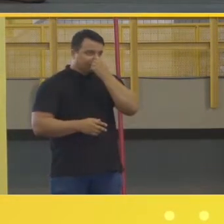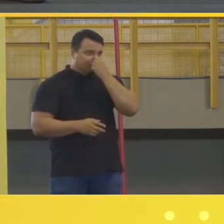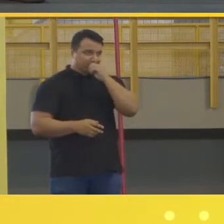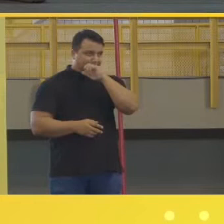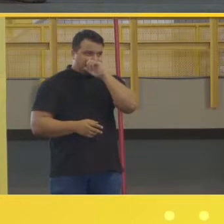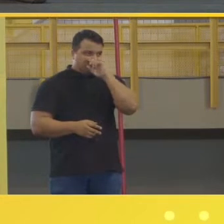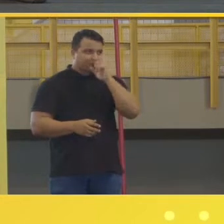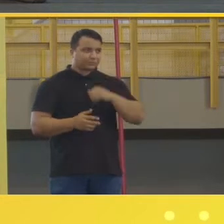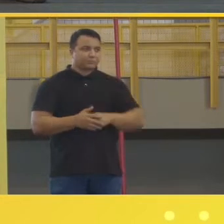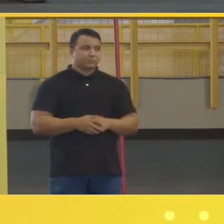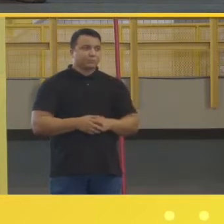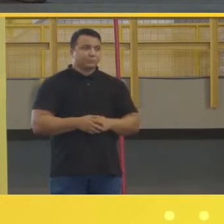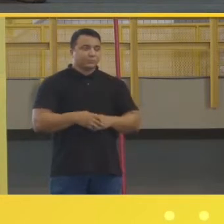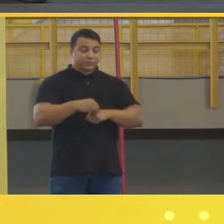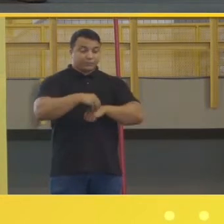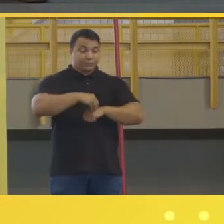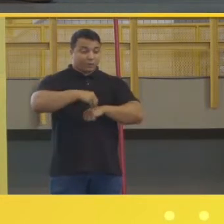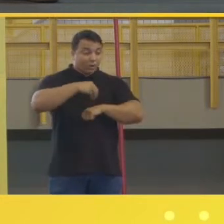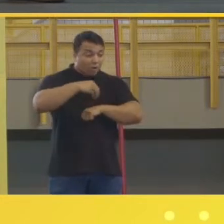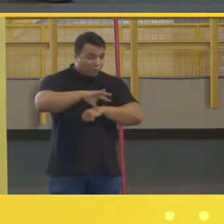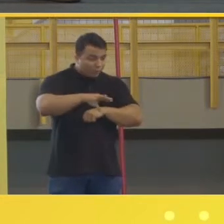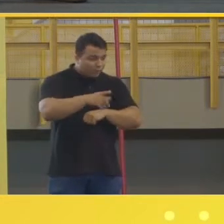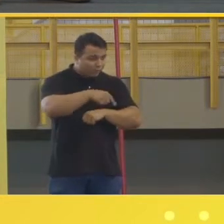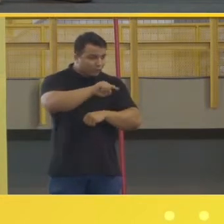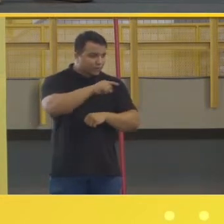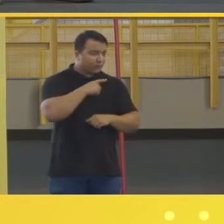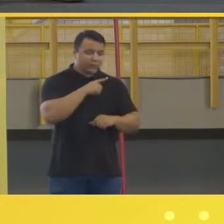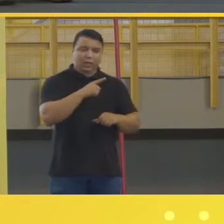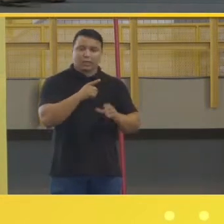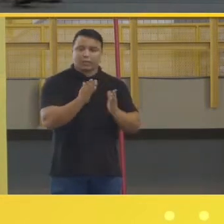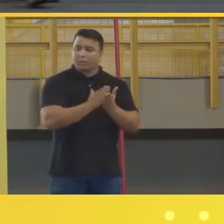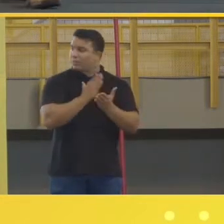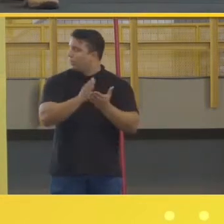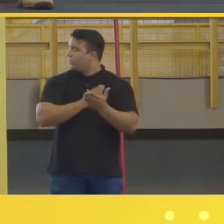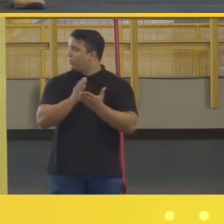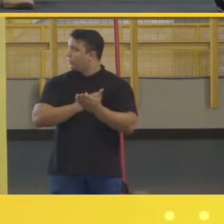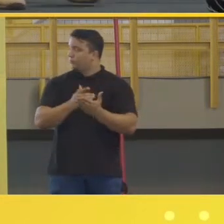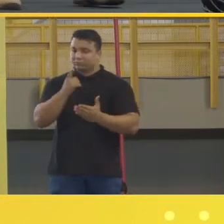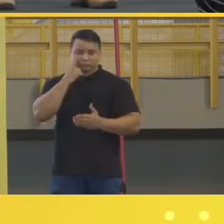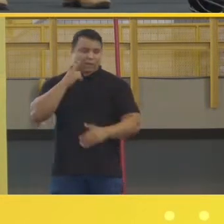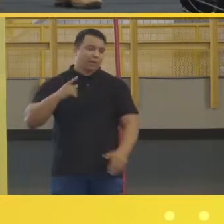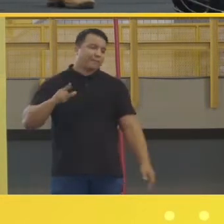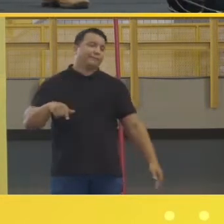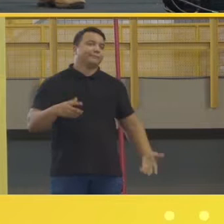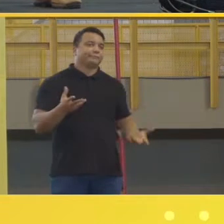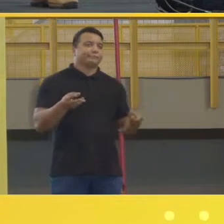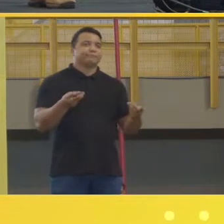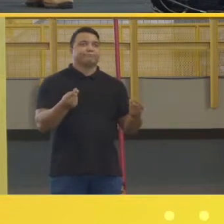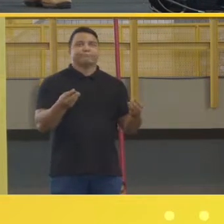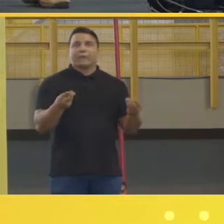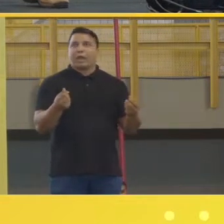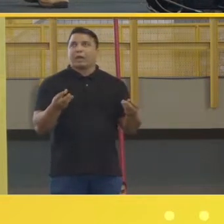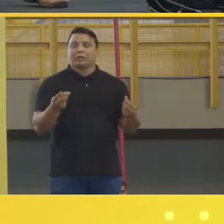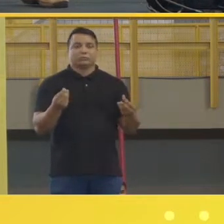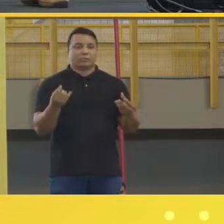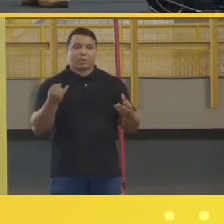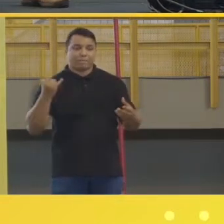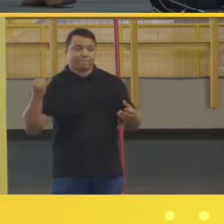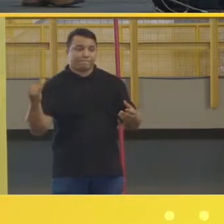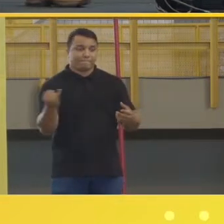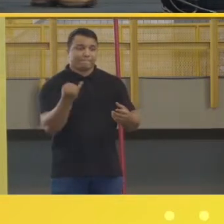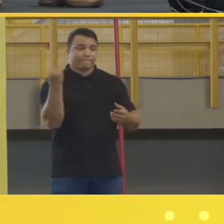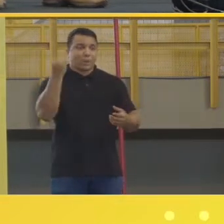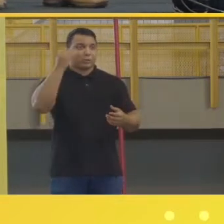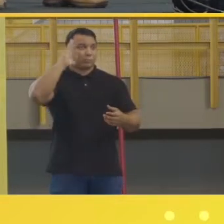apresentação, eu gostaria de recomendar a vocês uma obra que é considerada uma das mais